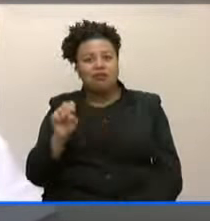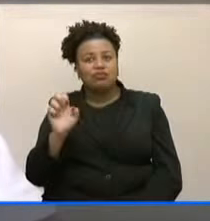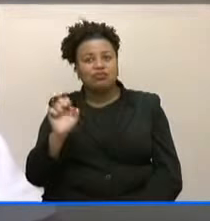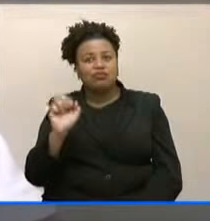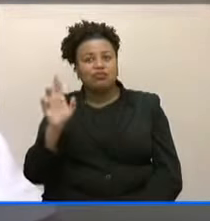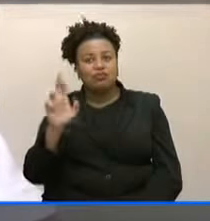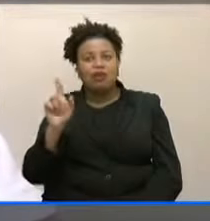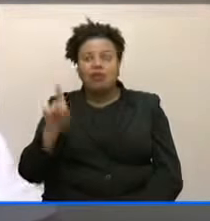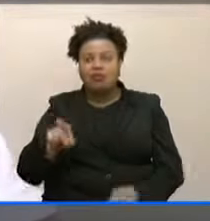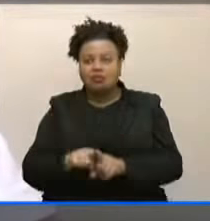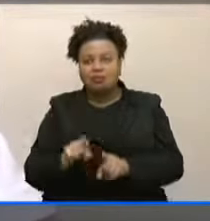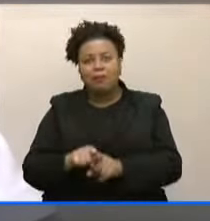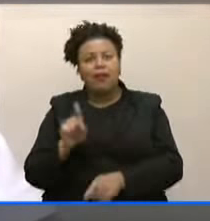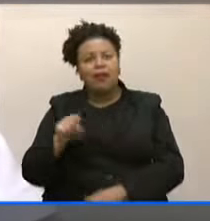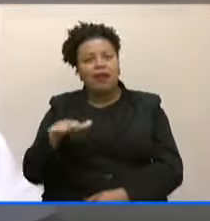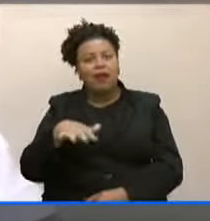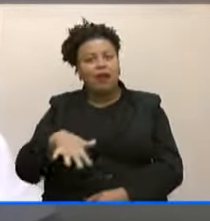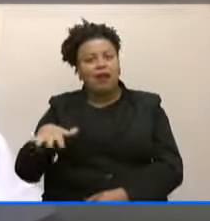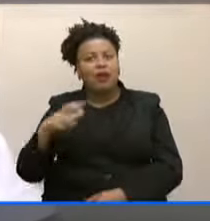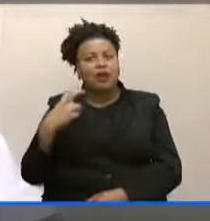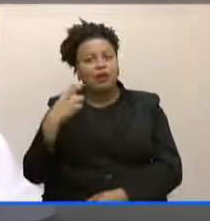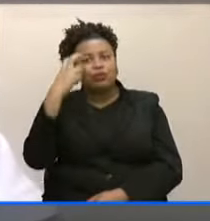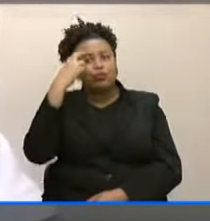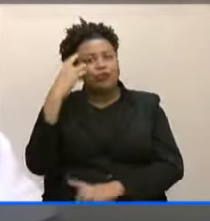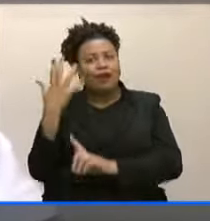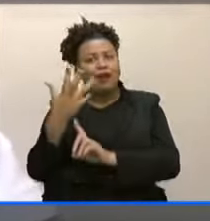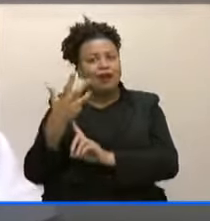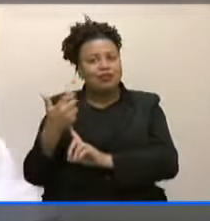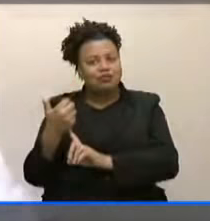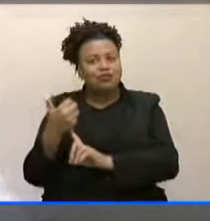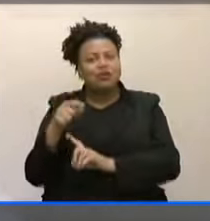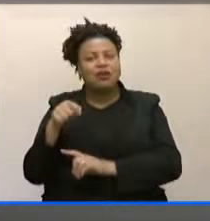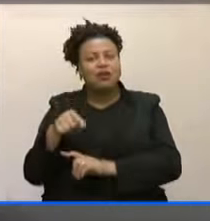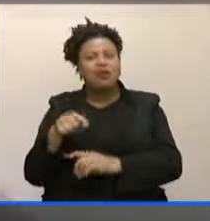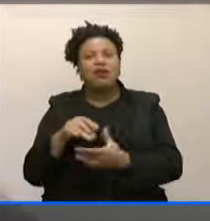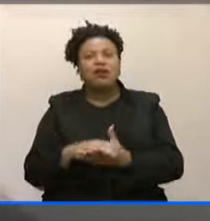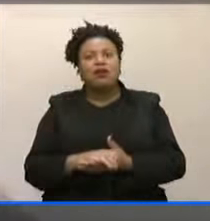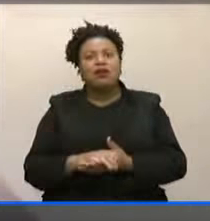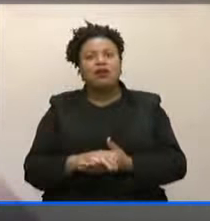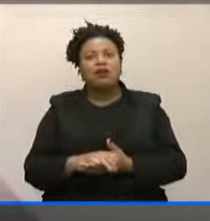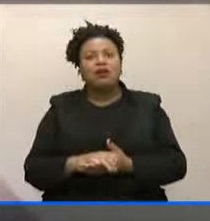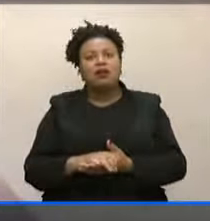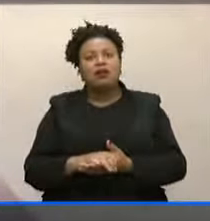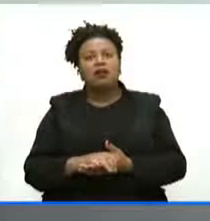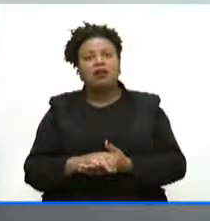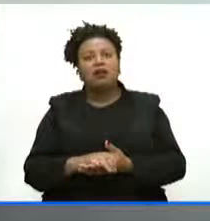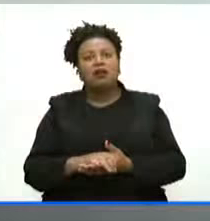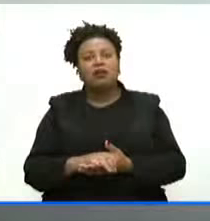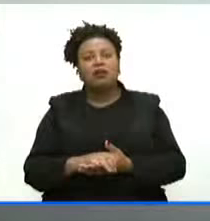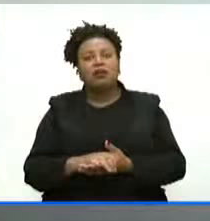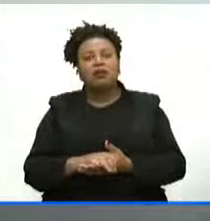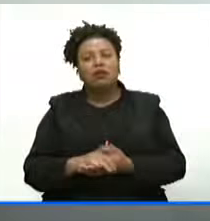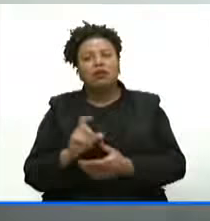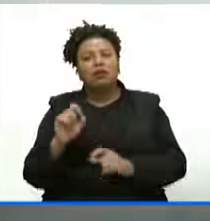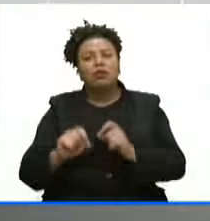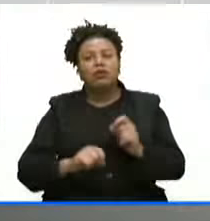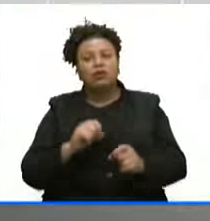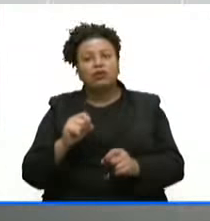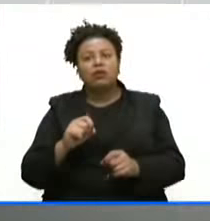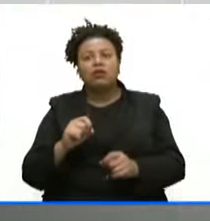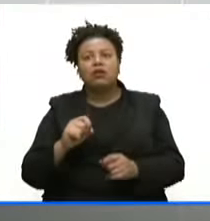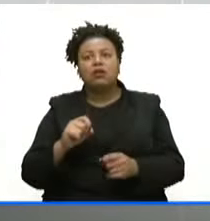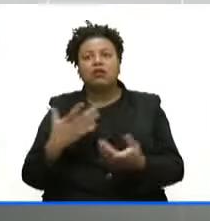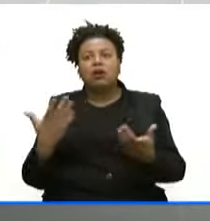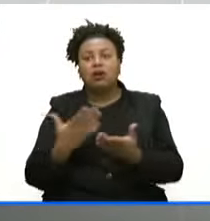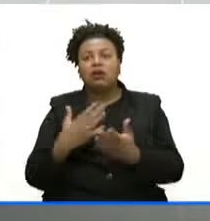que também é da área da cultura, da área da arte, e é uma preocupação agora que está batendo a porta de